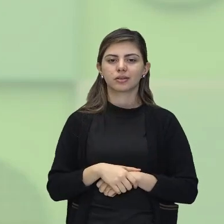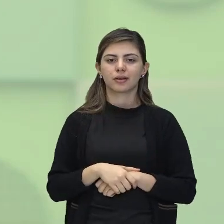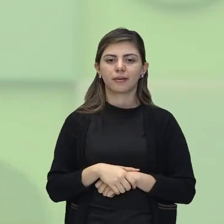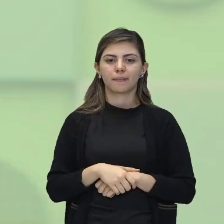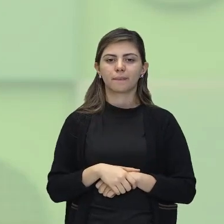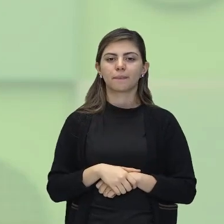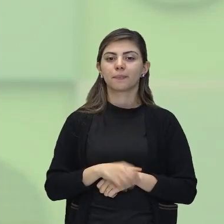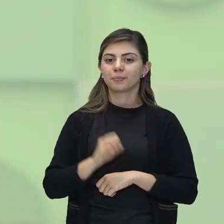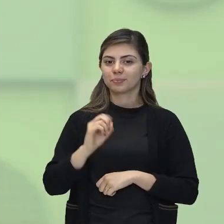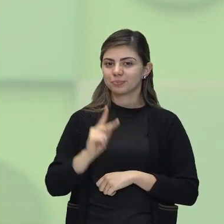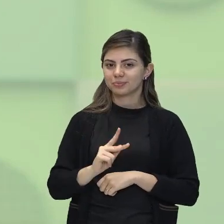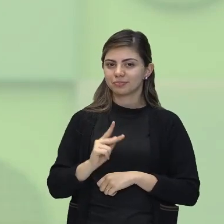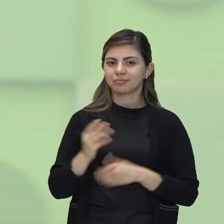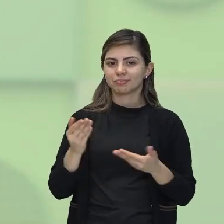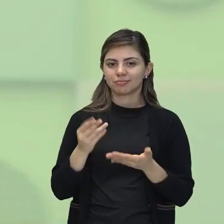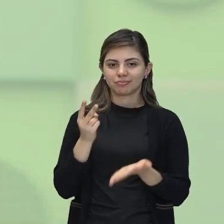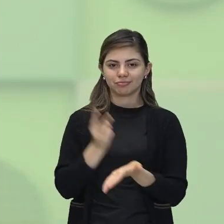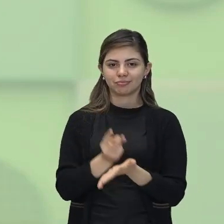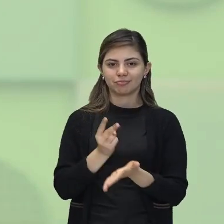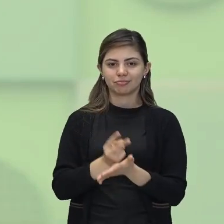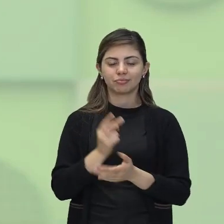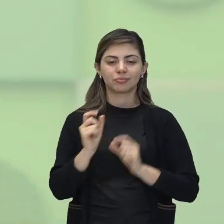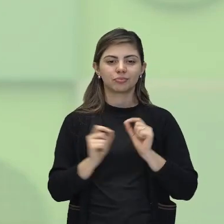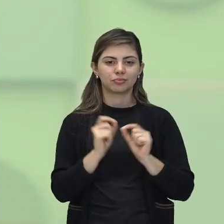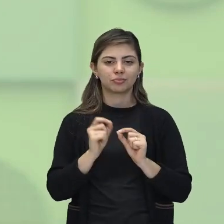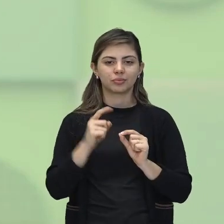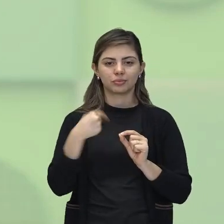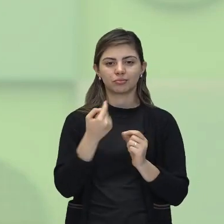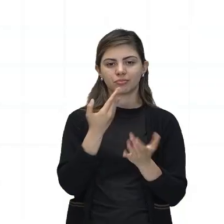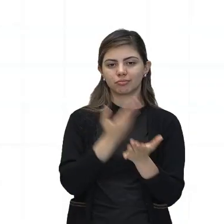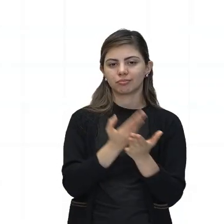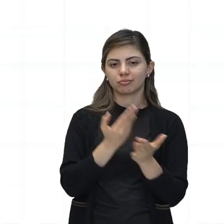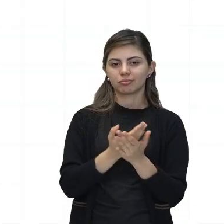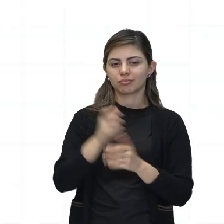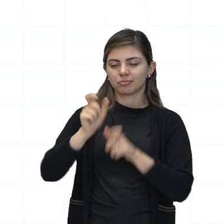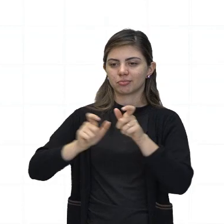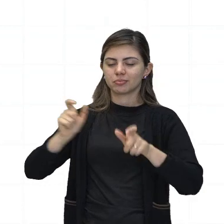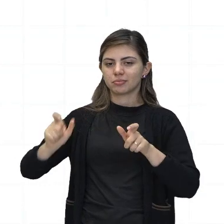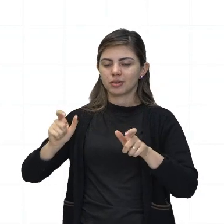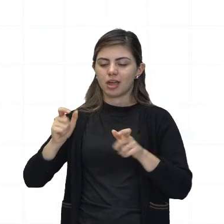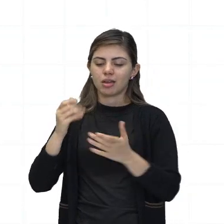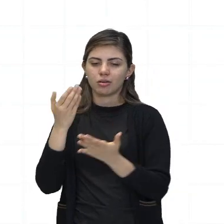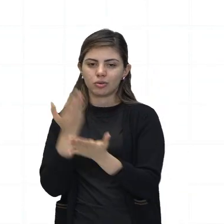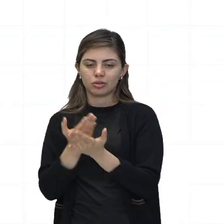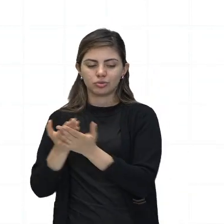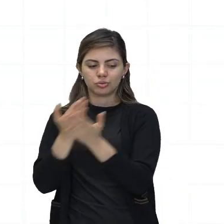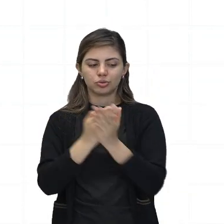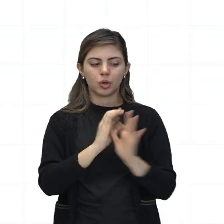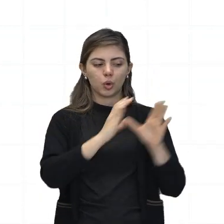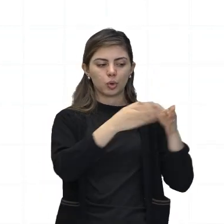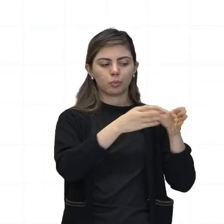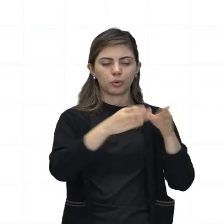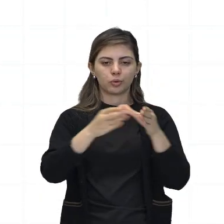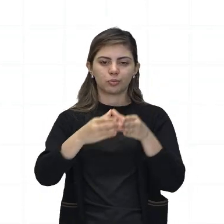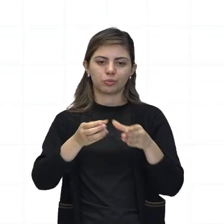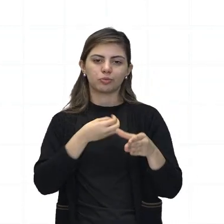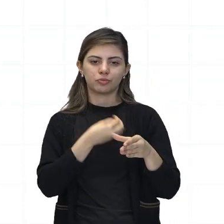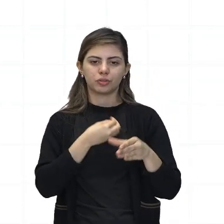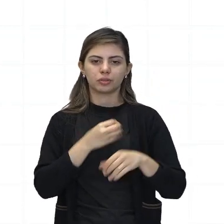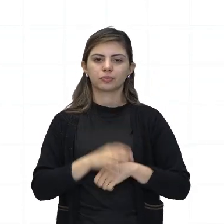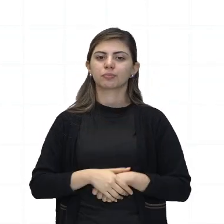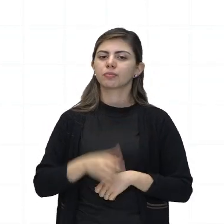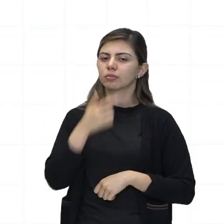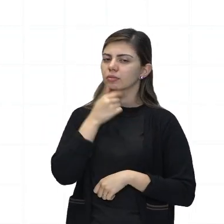subespécies. Tá? Vamos continuar agora estudando sobre esses estudiosos da classificação dos seres vivos. E nós temos aí